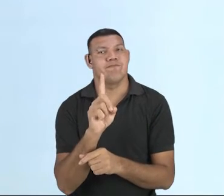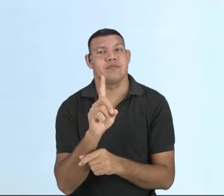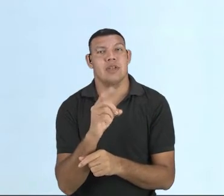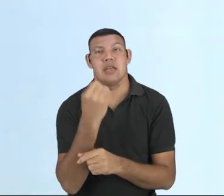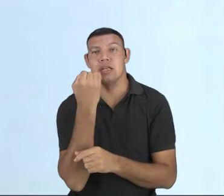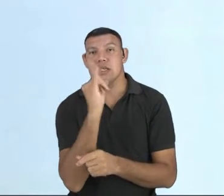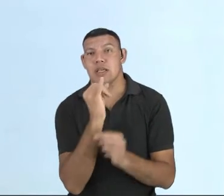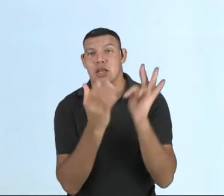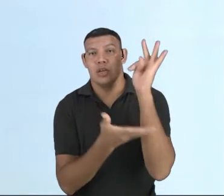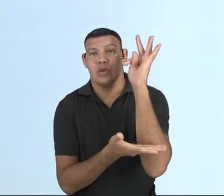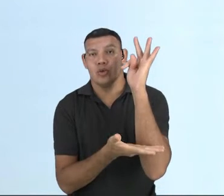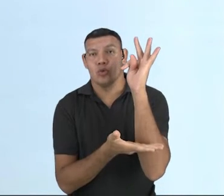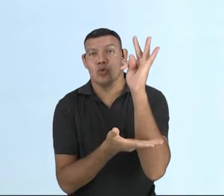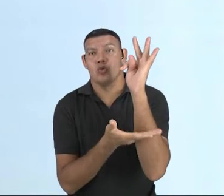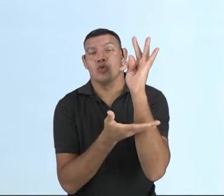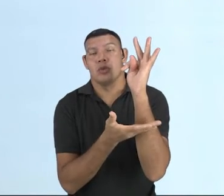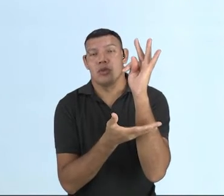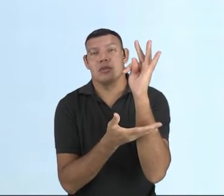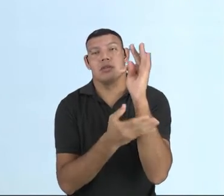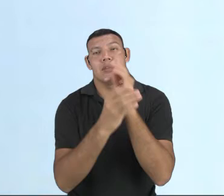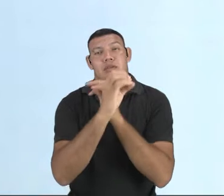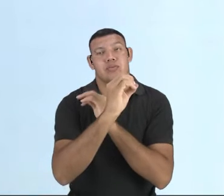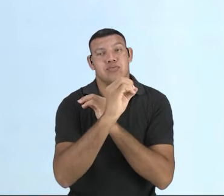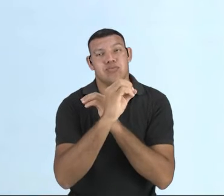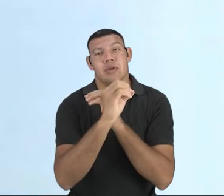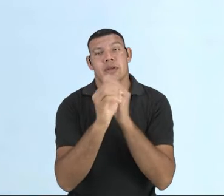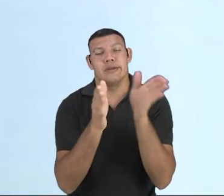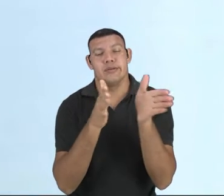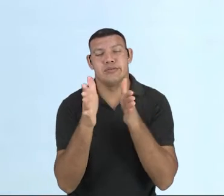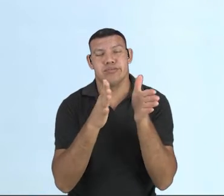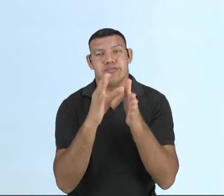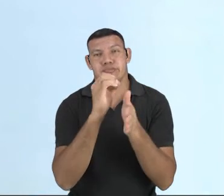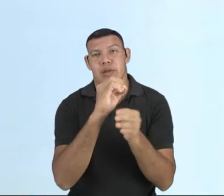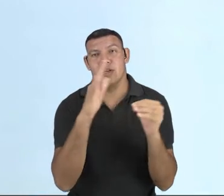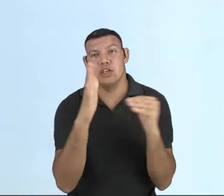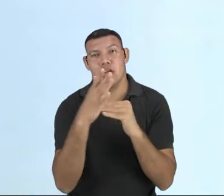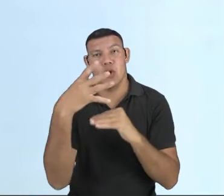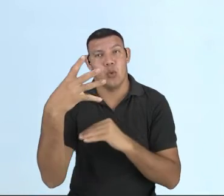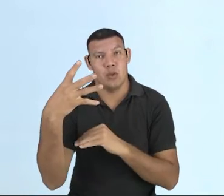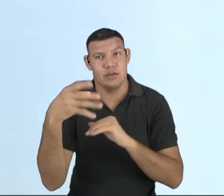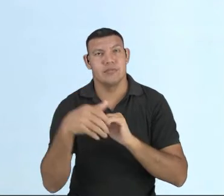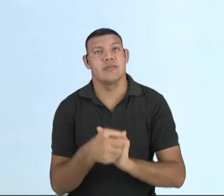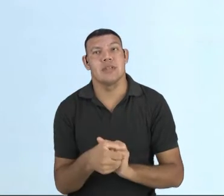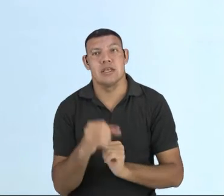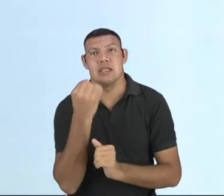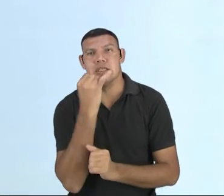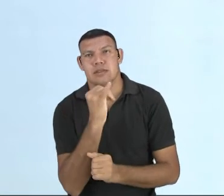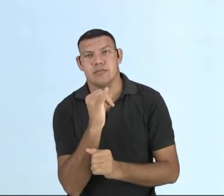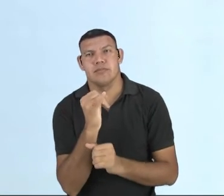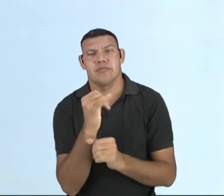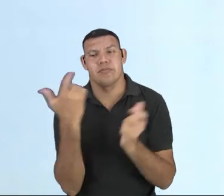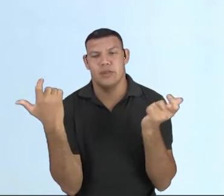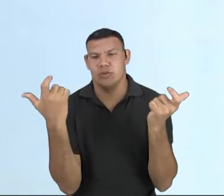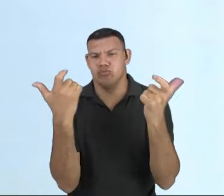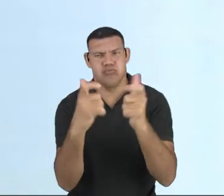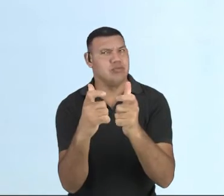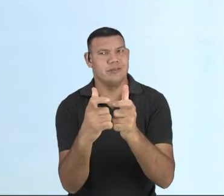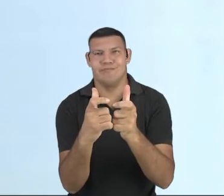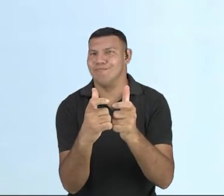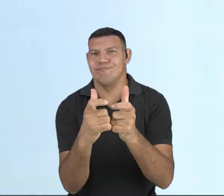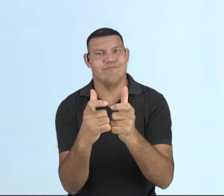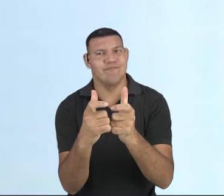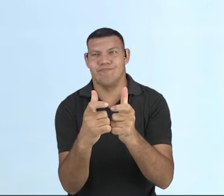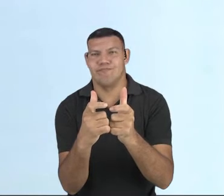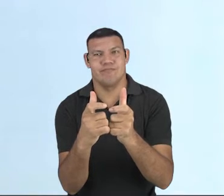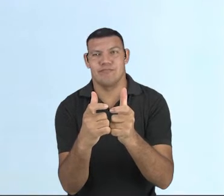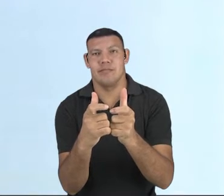ela está entre 0 e 4 graus, ela tem uma variação no seu tamanho de forma anômala, ou seja, em vez de ela diminuir o seu volume,